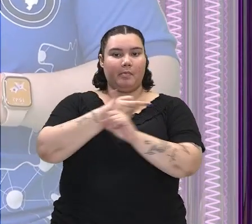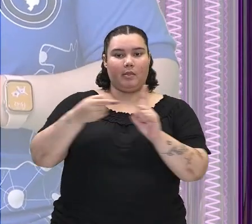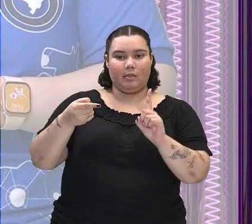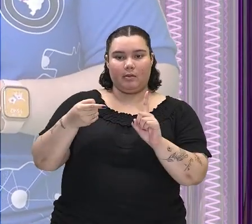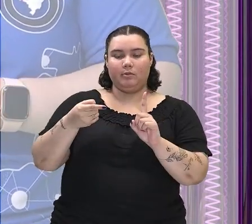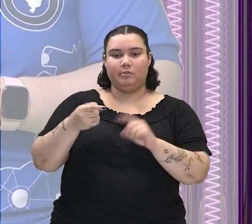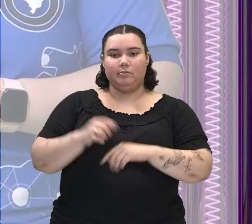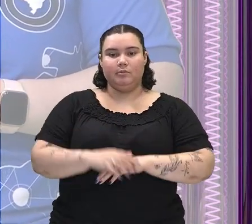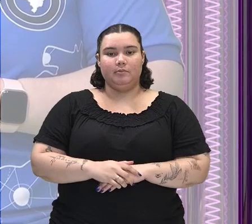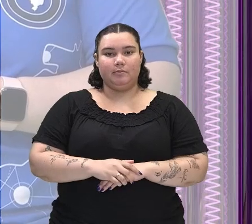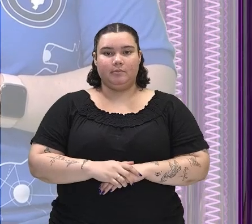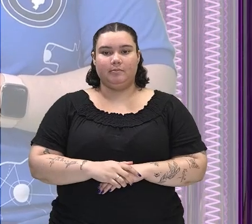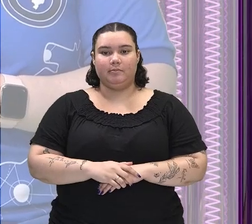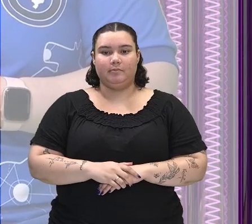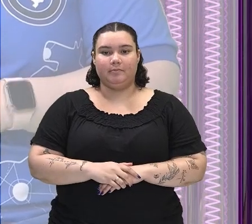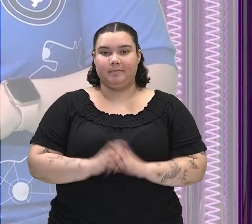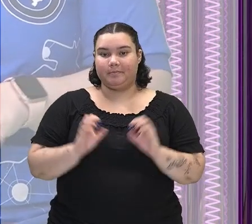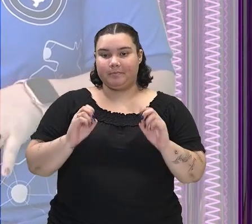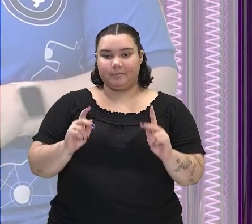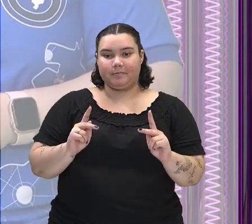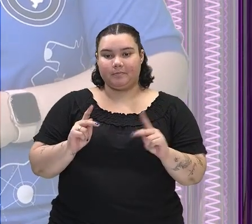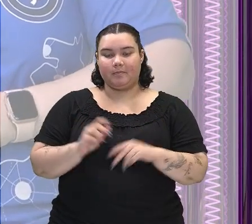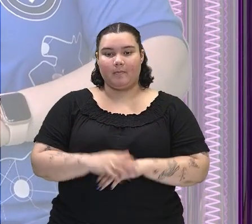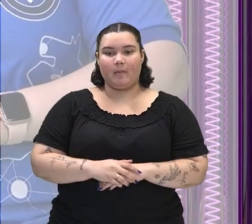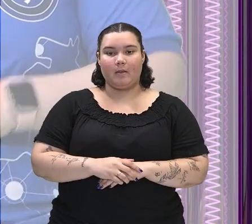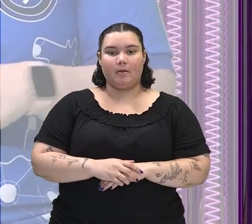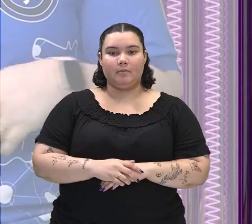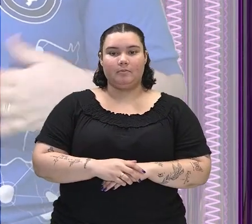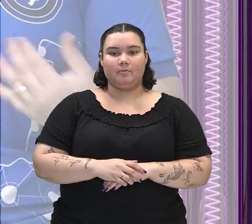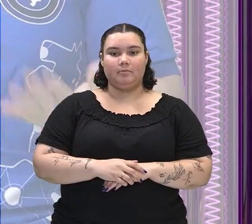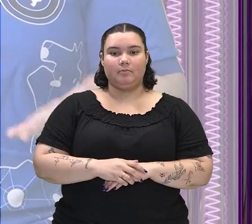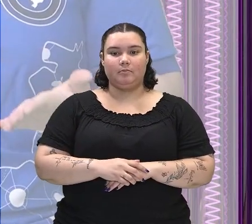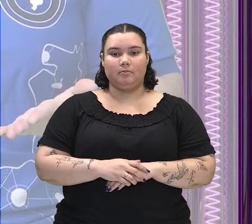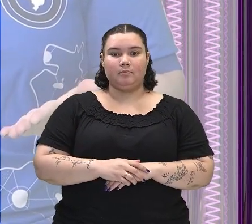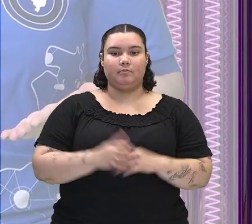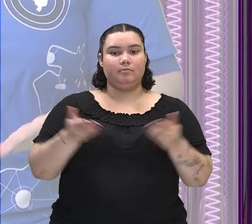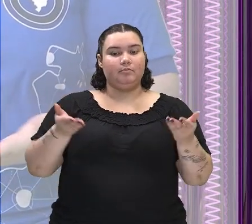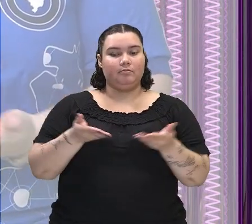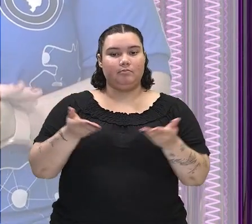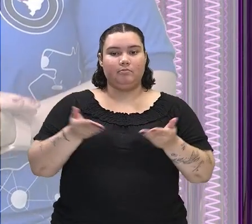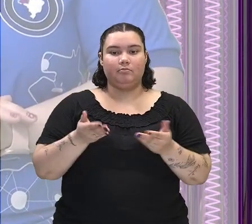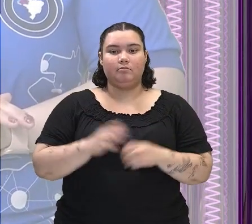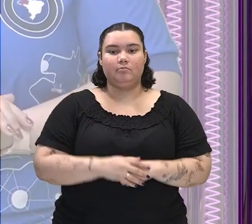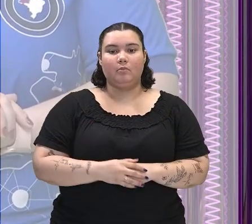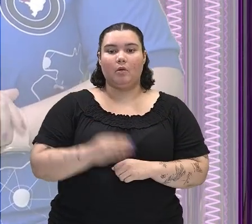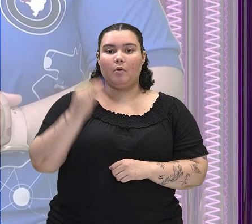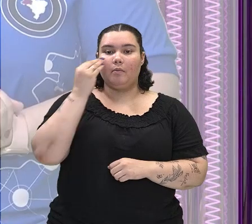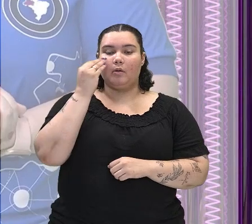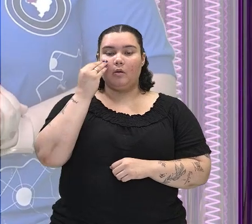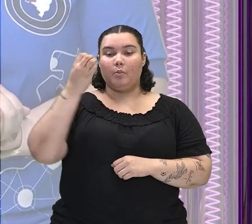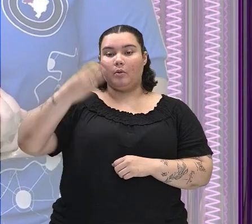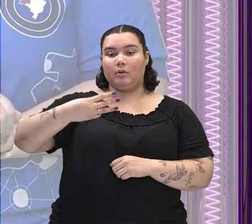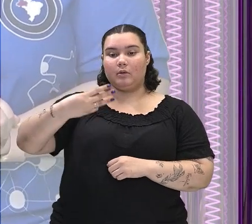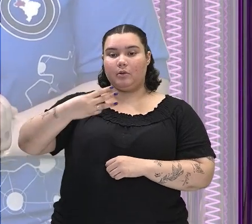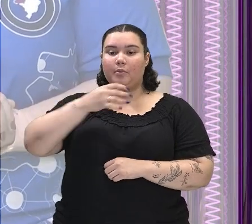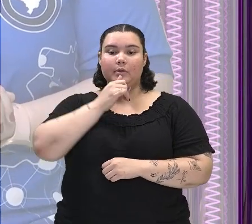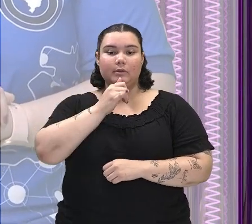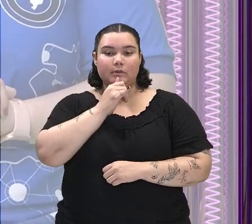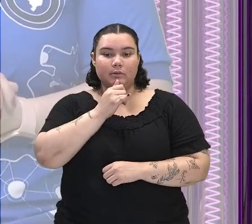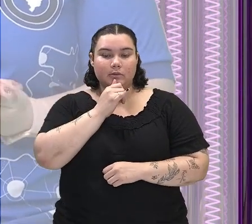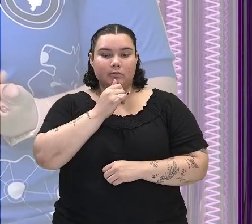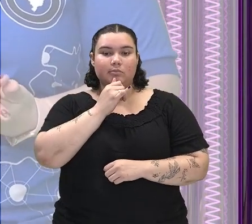cilindro, pela metade, certo? Muito bem. Então, agora, né, nós vamos ver o nosso terceiro